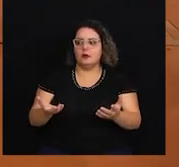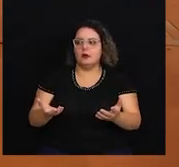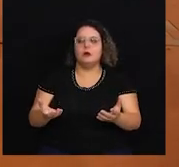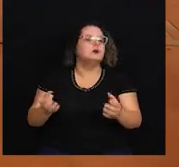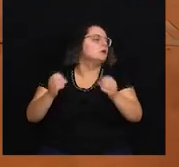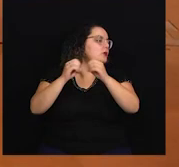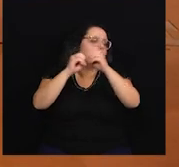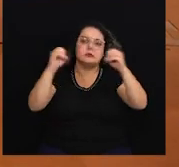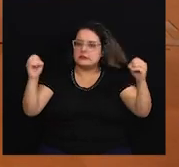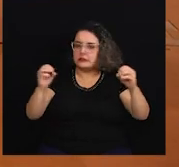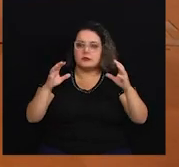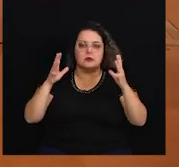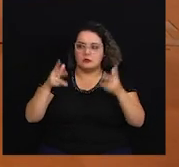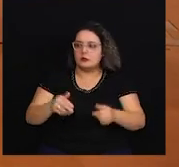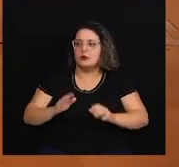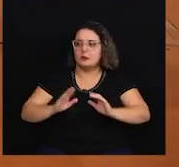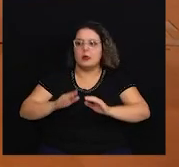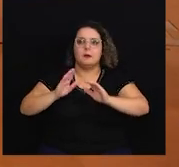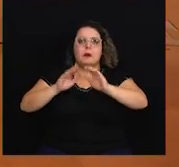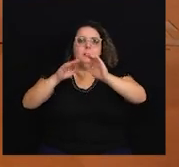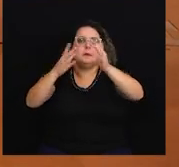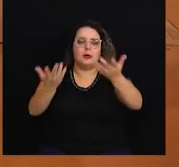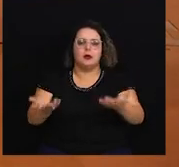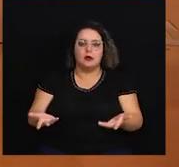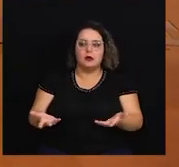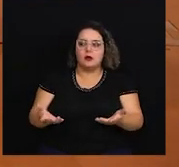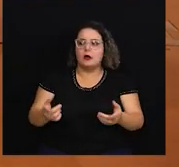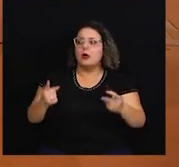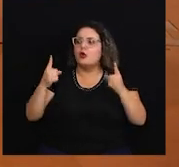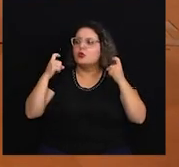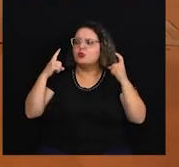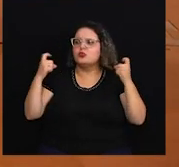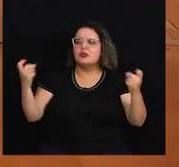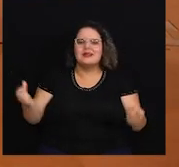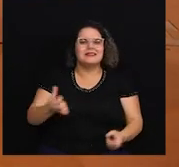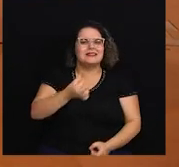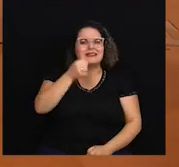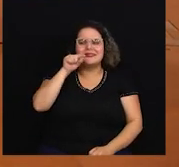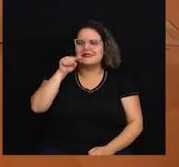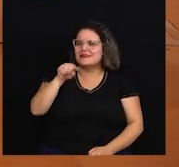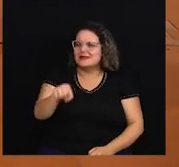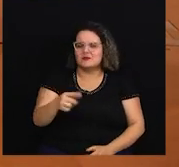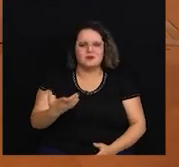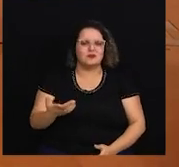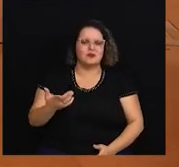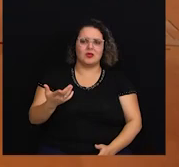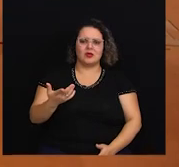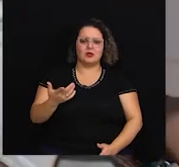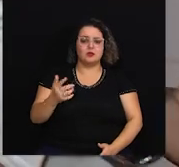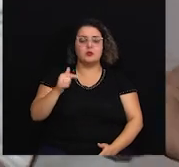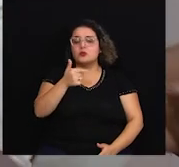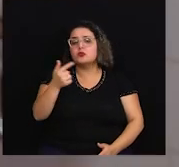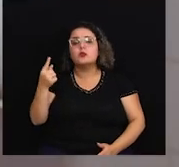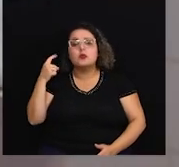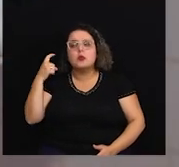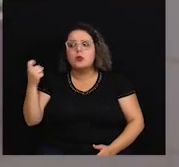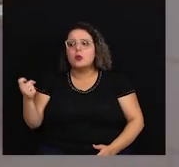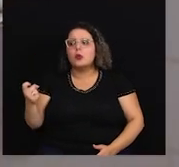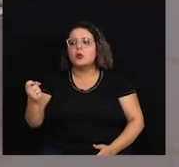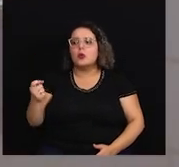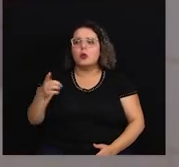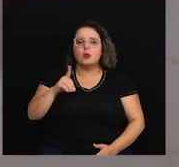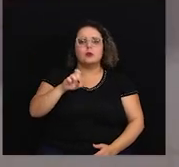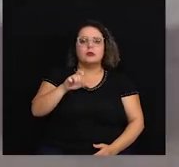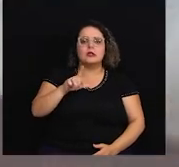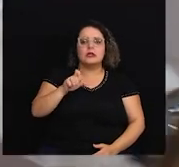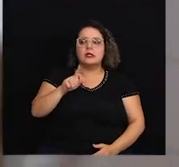Cerrado eu vou contar bater uma bola tá era muito barulho era muito a 6 mil pessoas no ginásio não dá mais de ouvir o delegado por